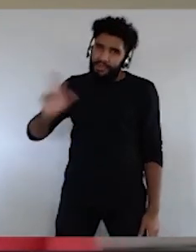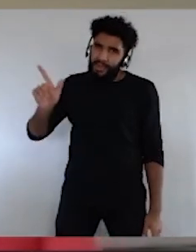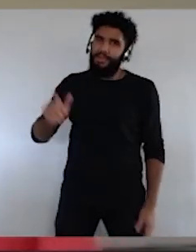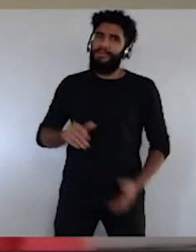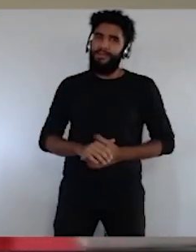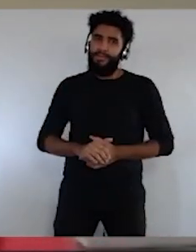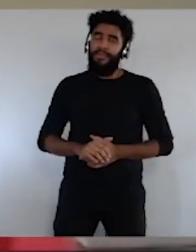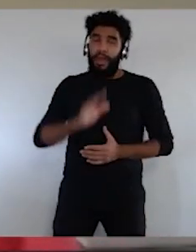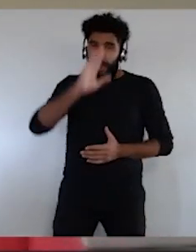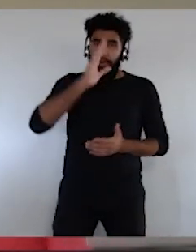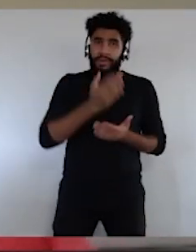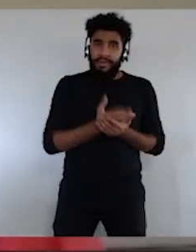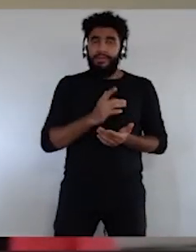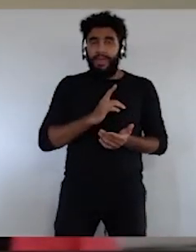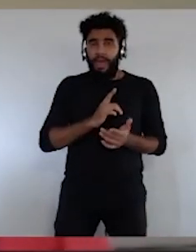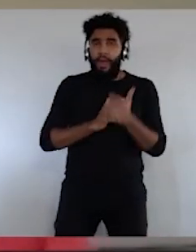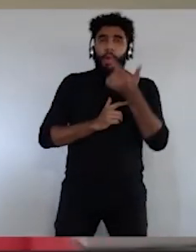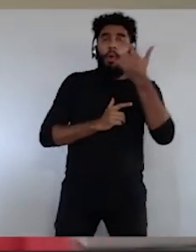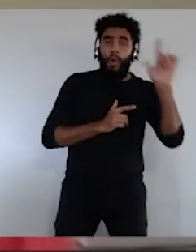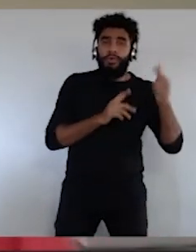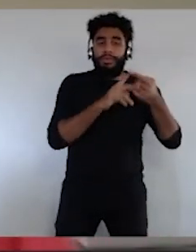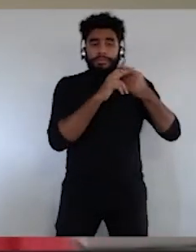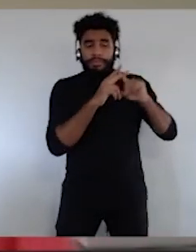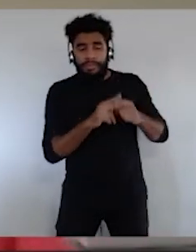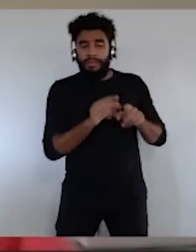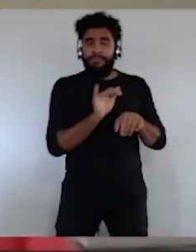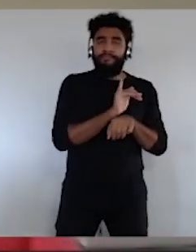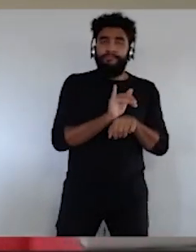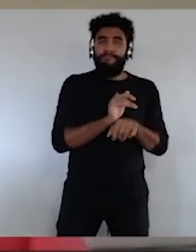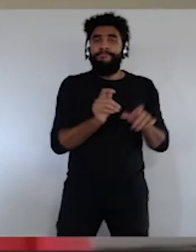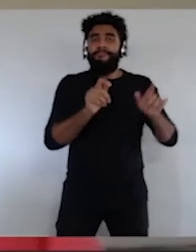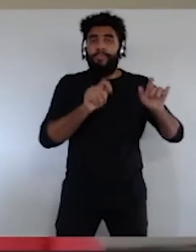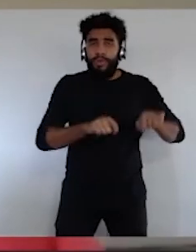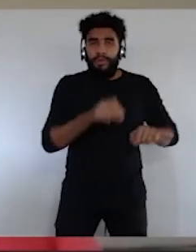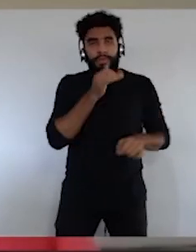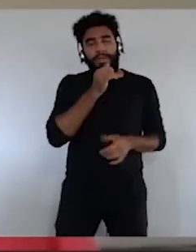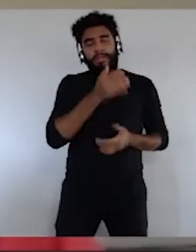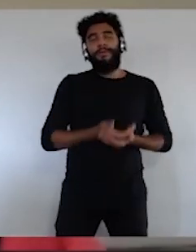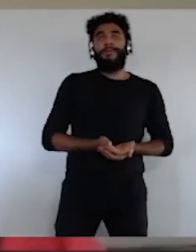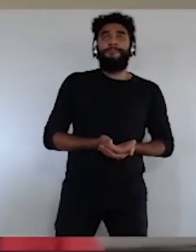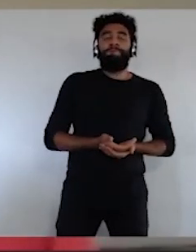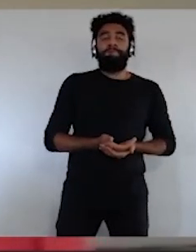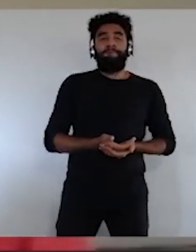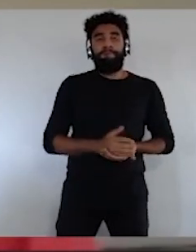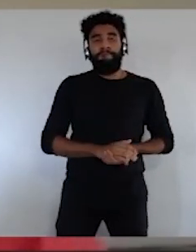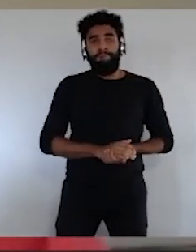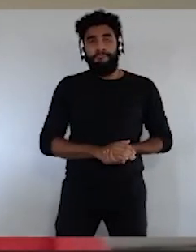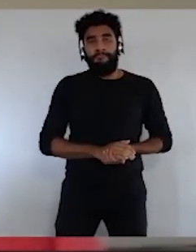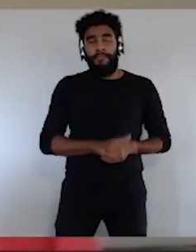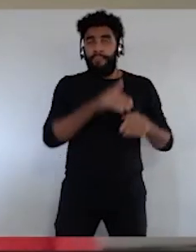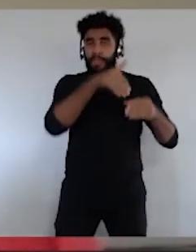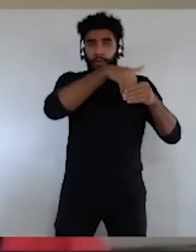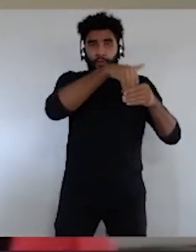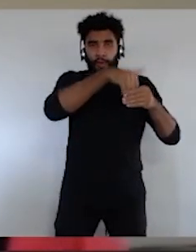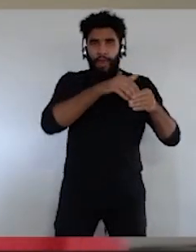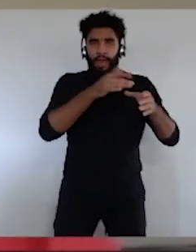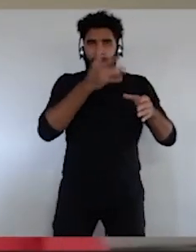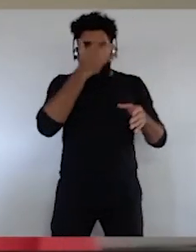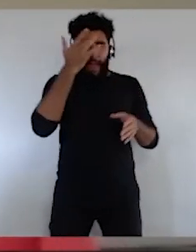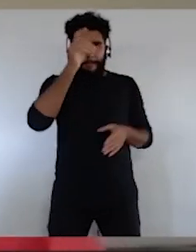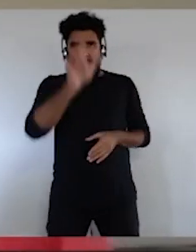né, inconstitucionalidade, se era inconstitucional, constitucional alçada, fixar em valores, etc., etc., tudo isso nós passamos. Agora, a